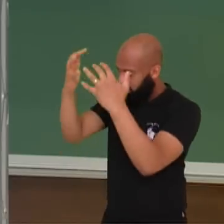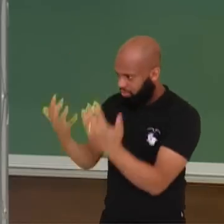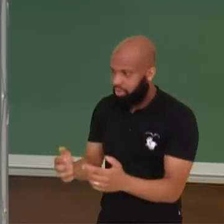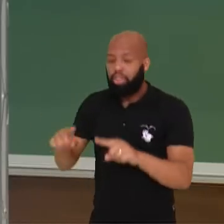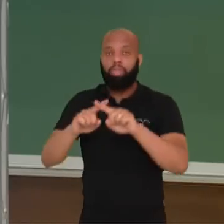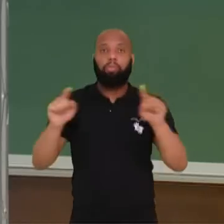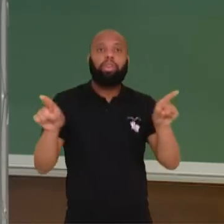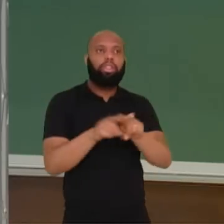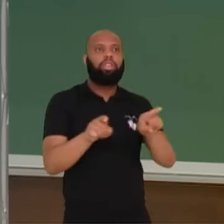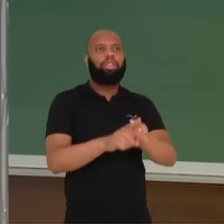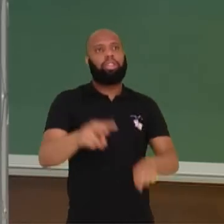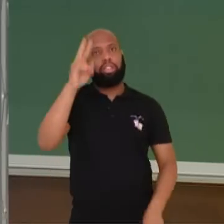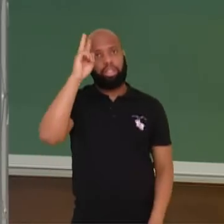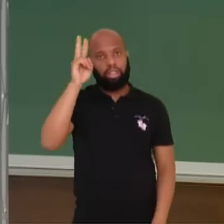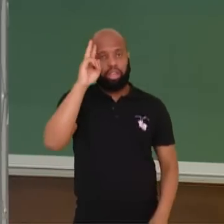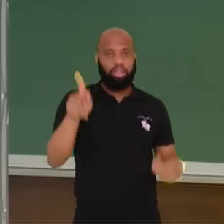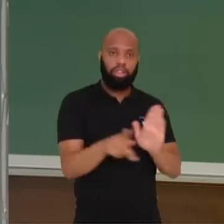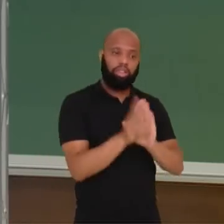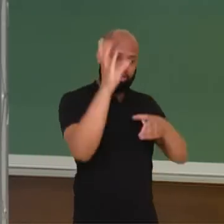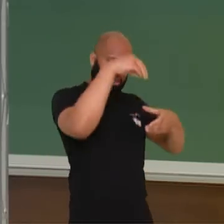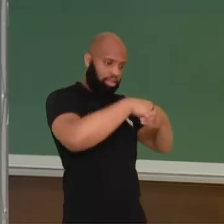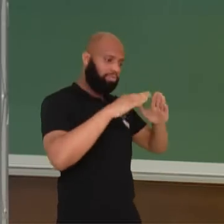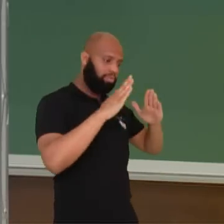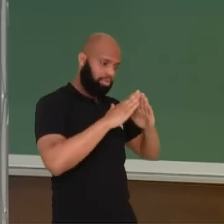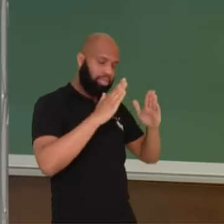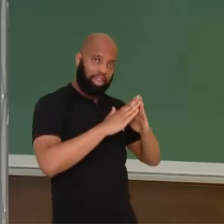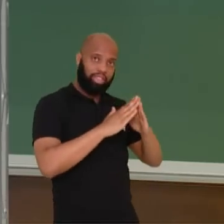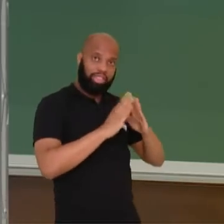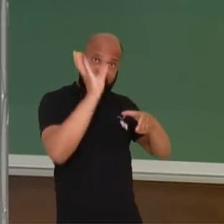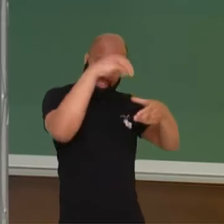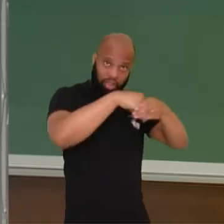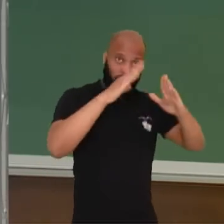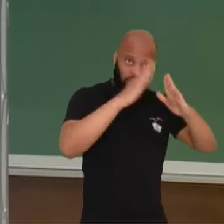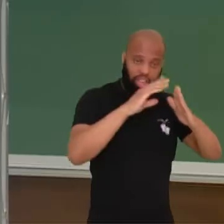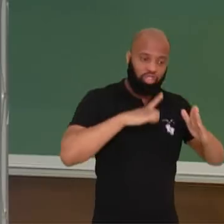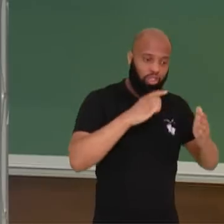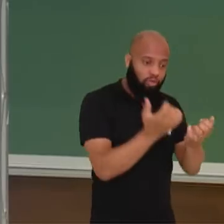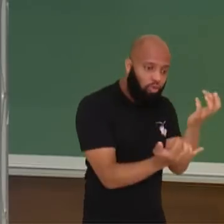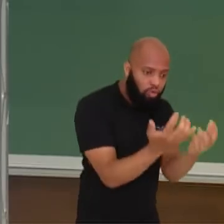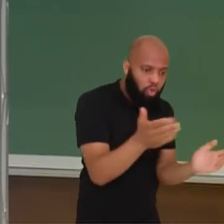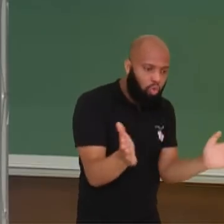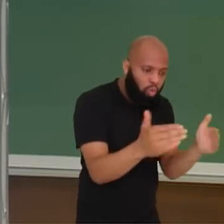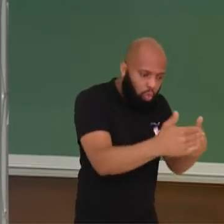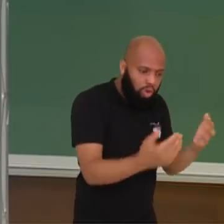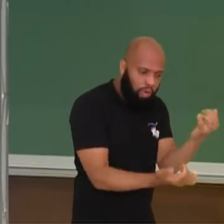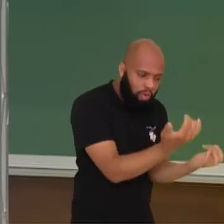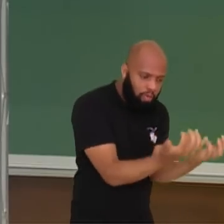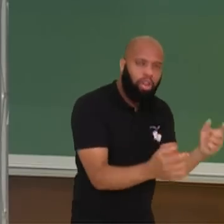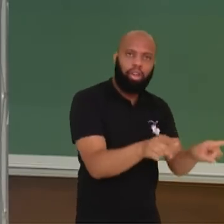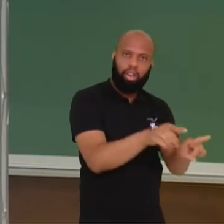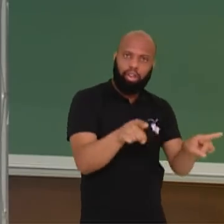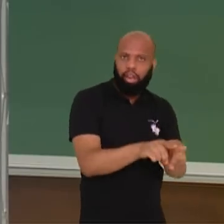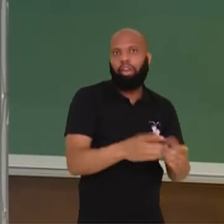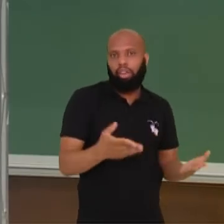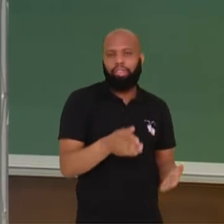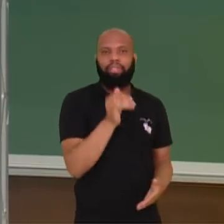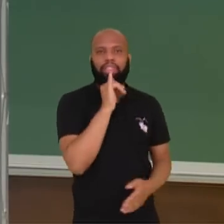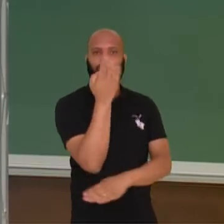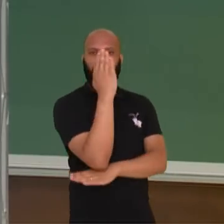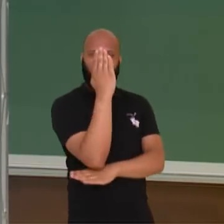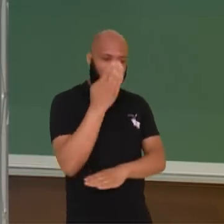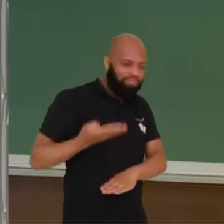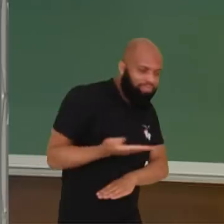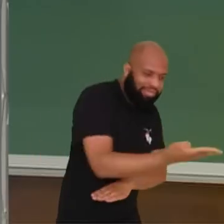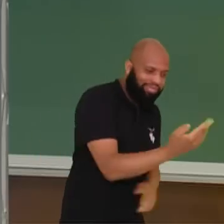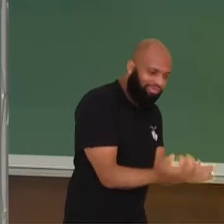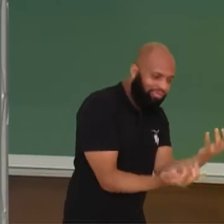era lembrada na religião doméstica. Em cada lar tinha um fogo, tinha uma lareira, tinha uma fogueira, tinha um fogão a lenha. Não se esqueça, ninguém usa fogão a gás, não tem